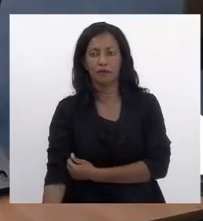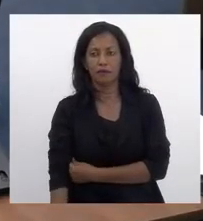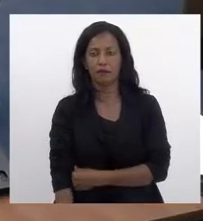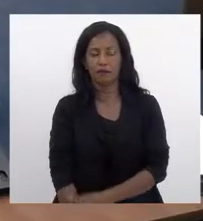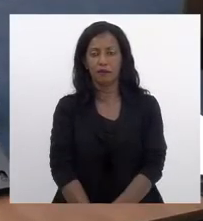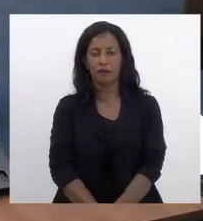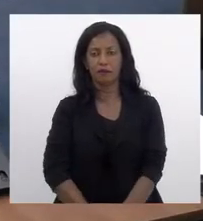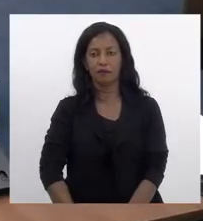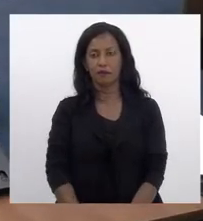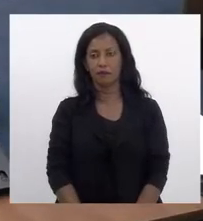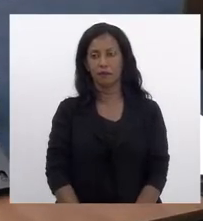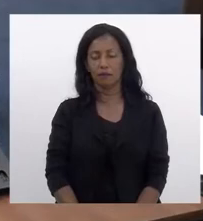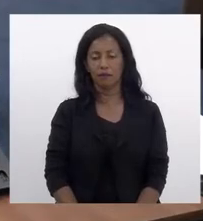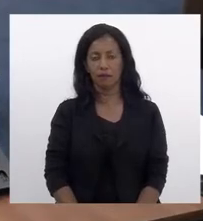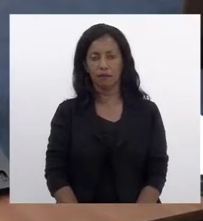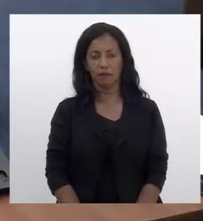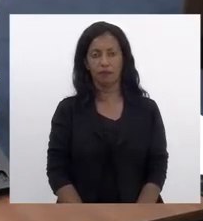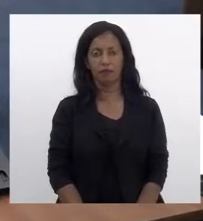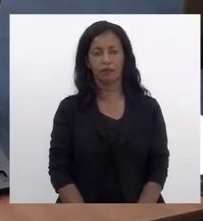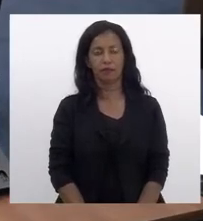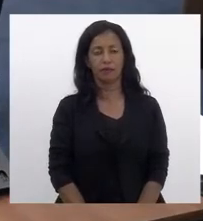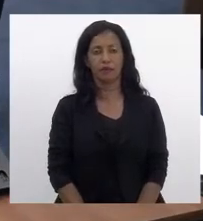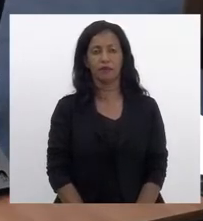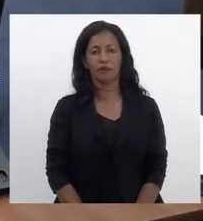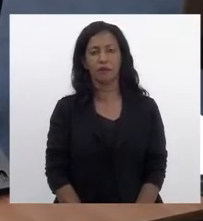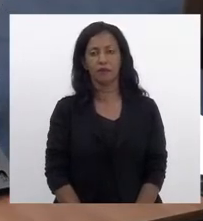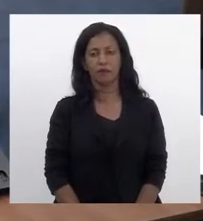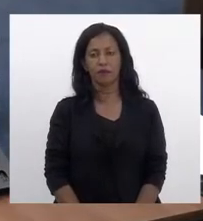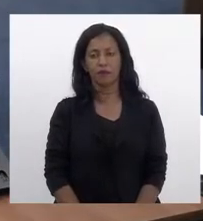Deputado Átila Nunes está se deslocando.